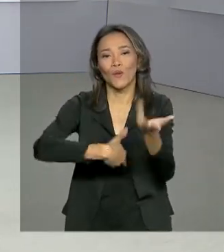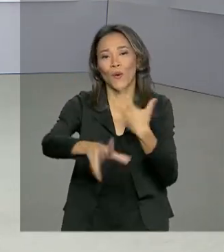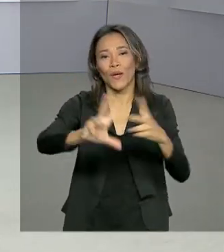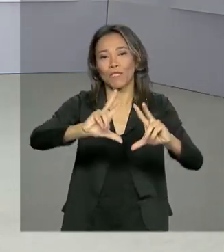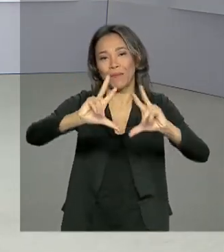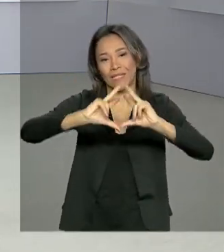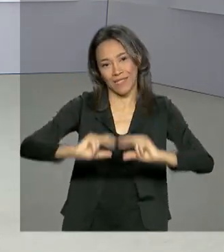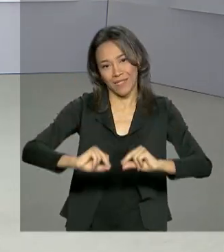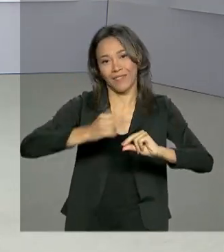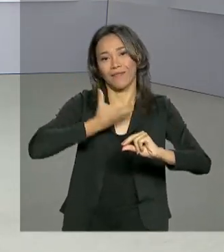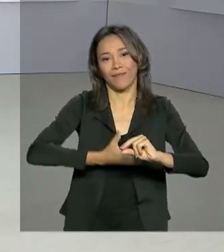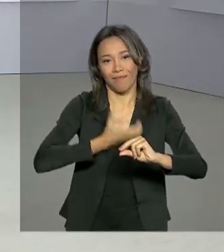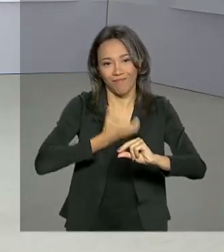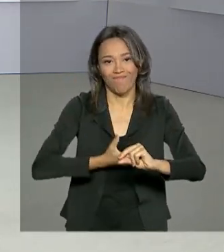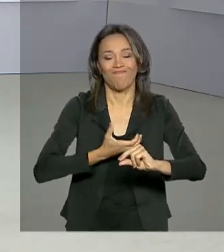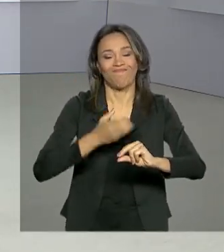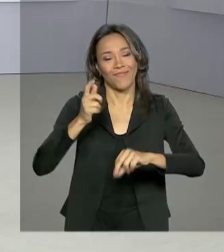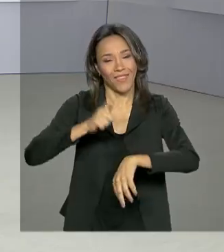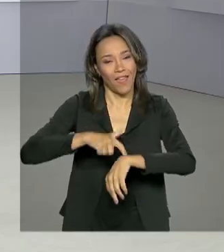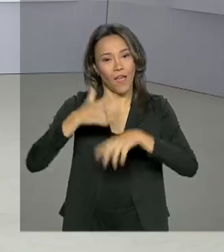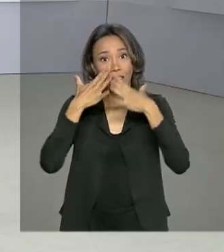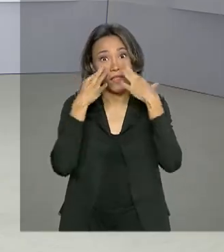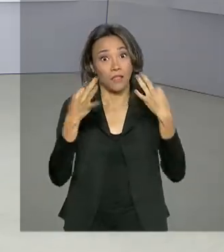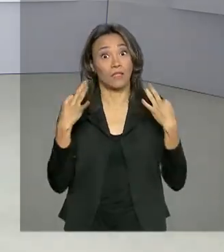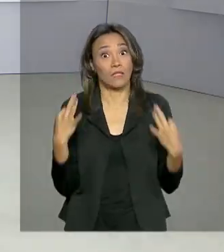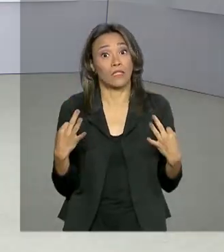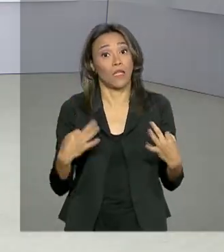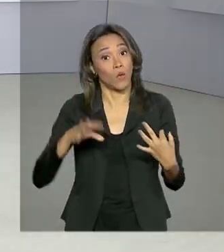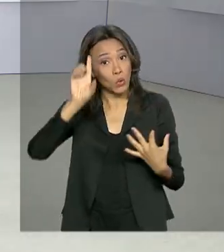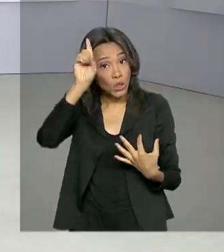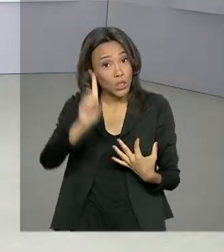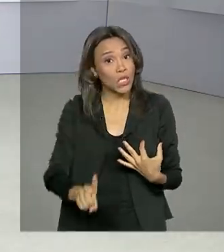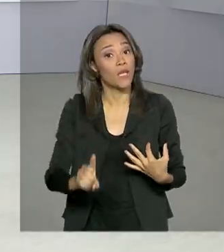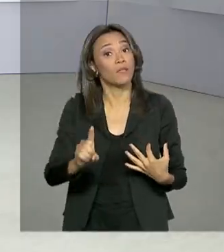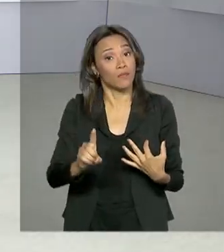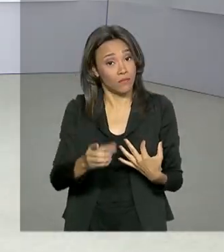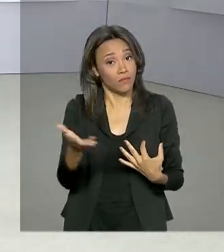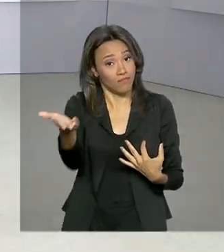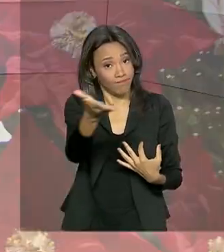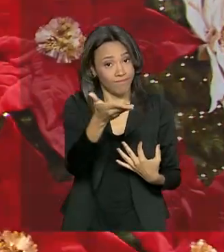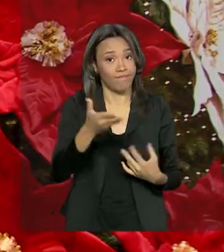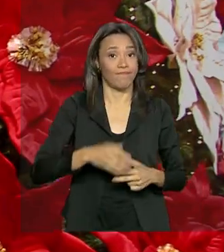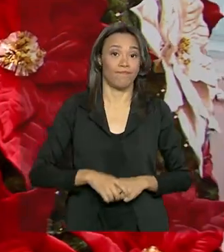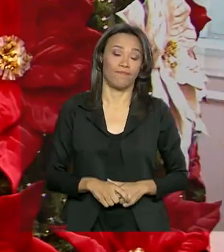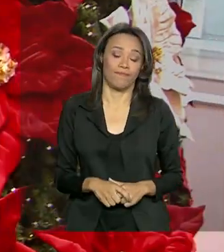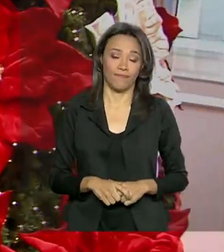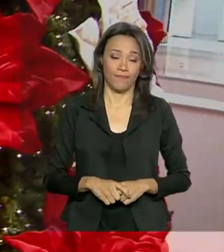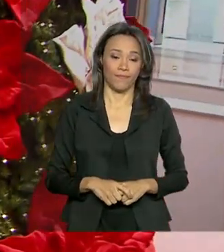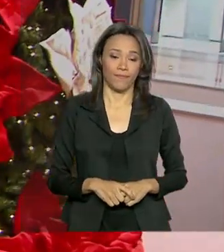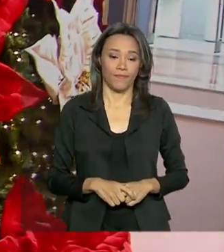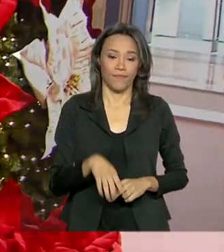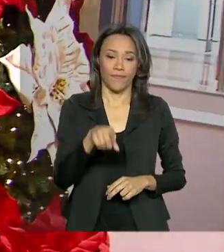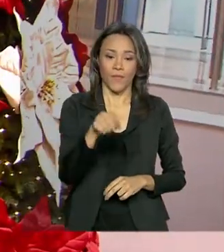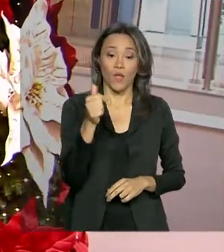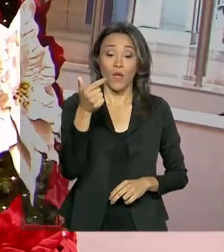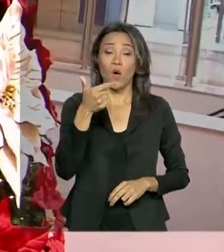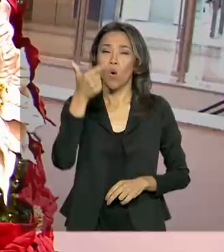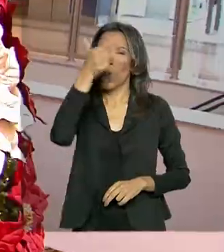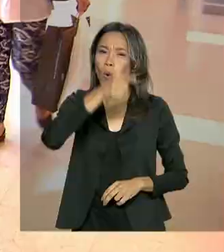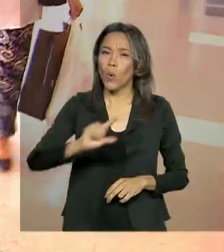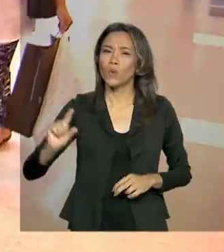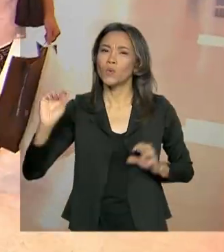presentes de natal é hora de ficar atento aos direitos do consumidor um outro movimento